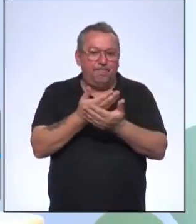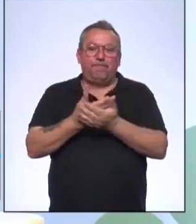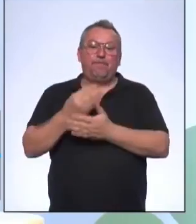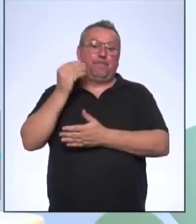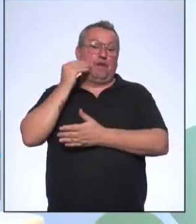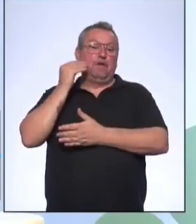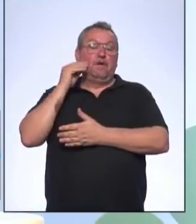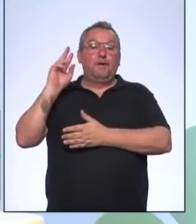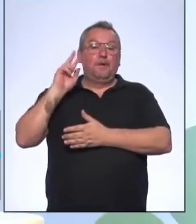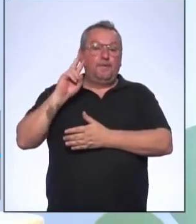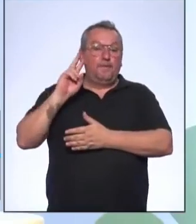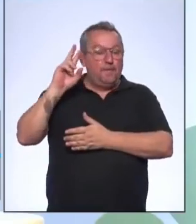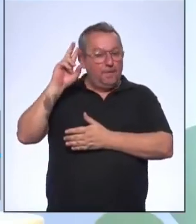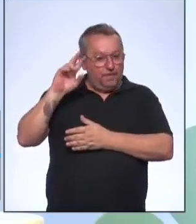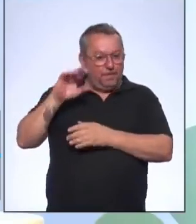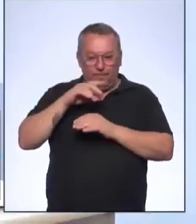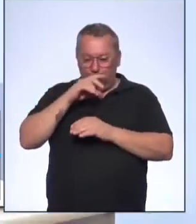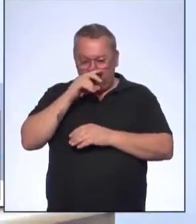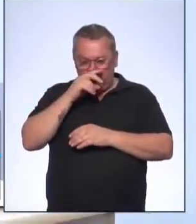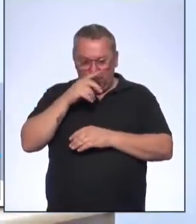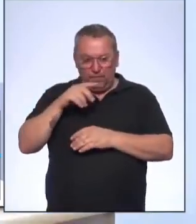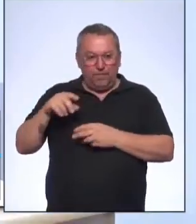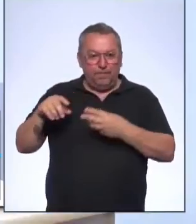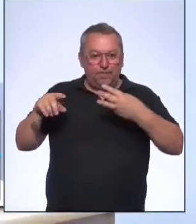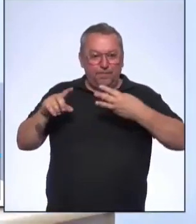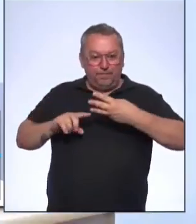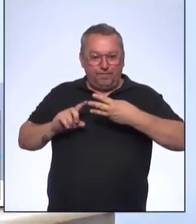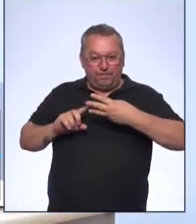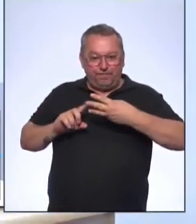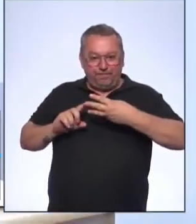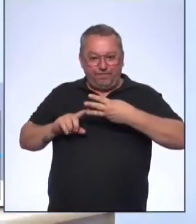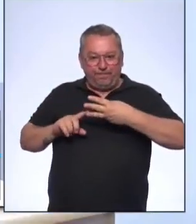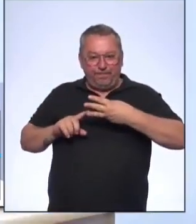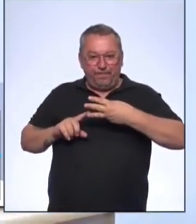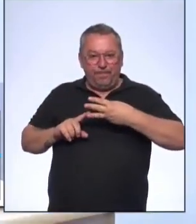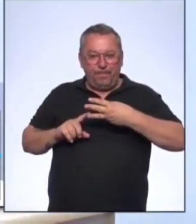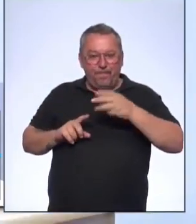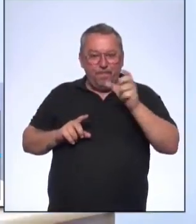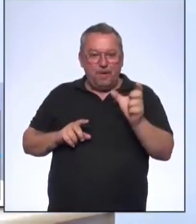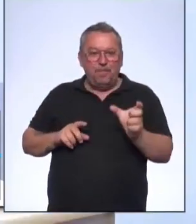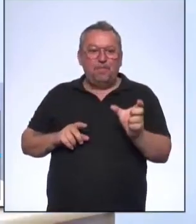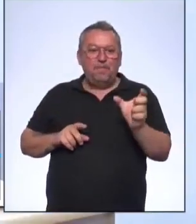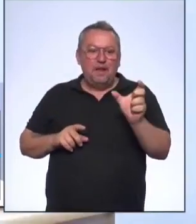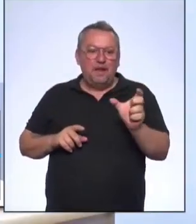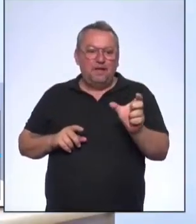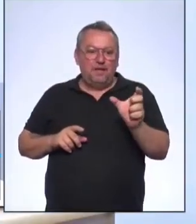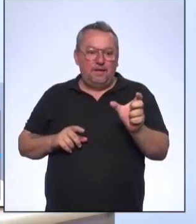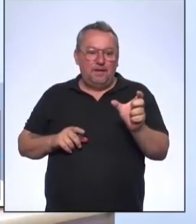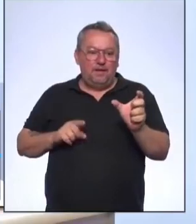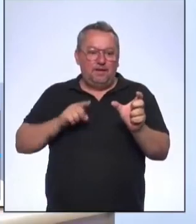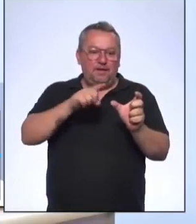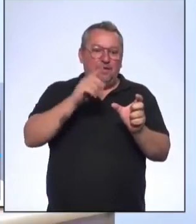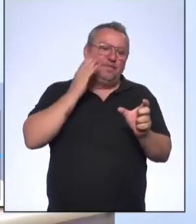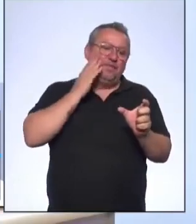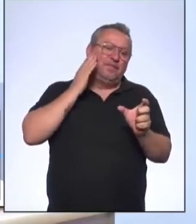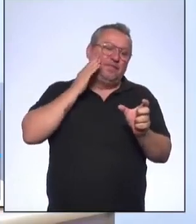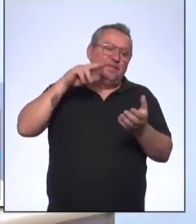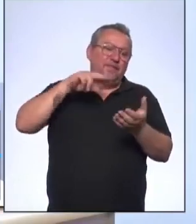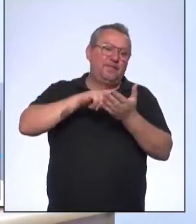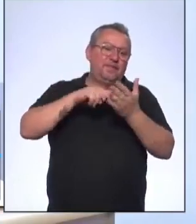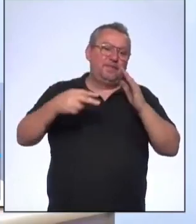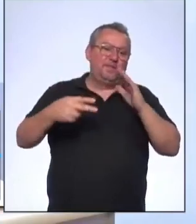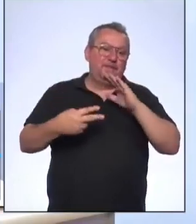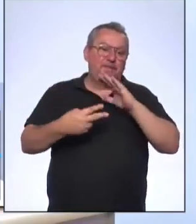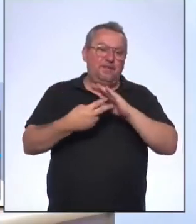tá? E a última perguntinha aí, Mô? Olha, a última pergunta é uma palavrona, que difícil. Você sabe dizer o que vem a